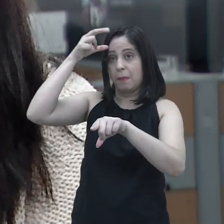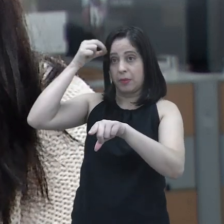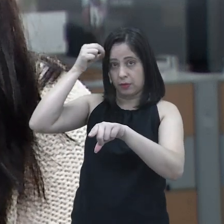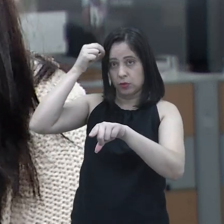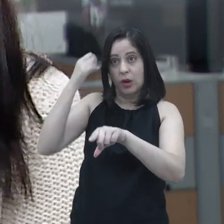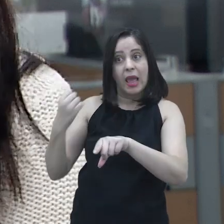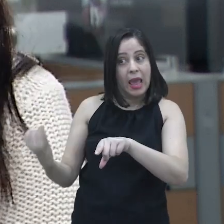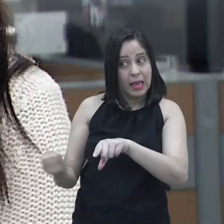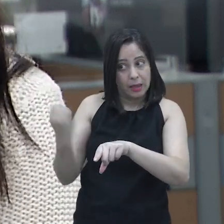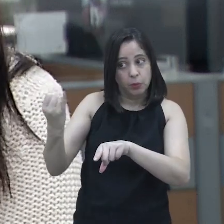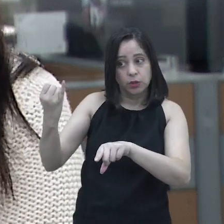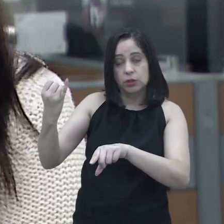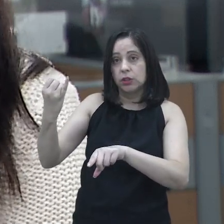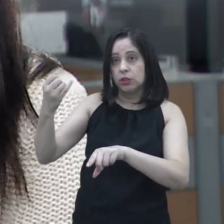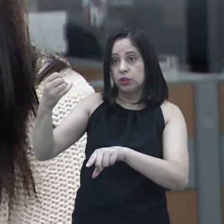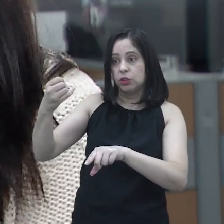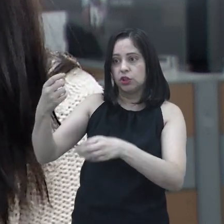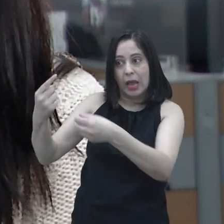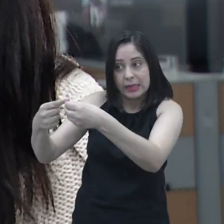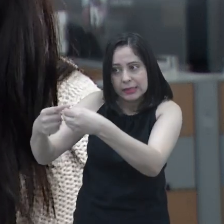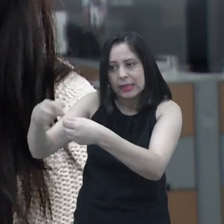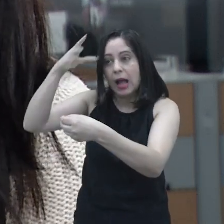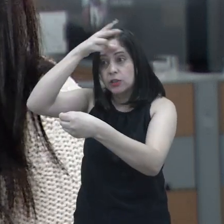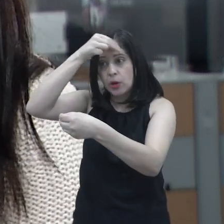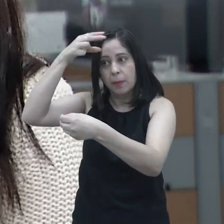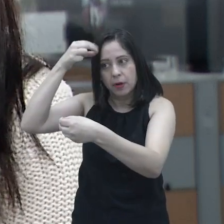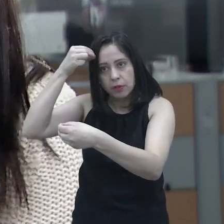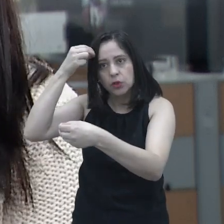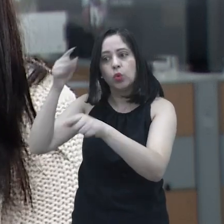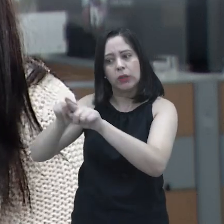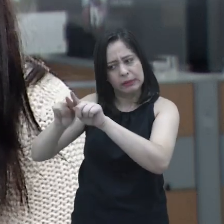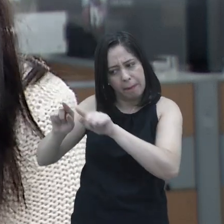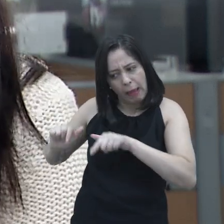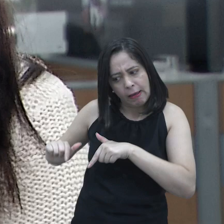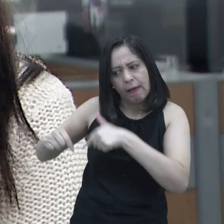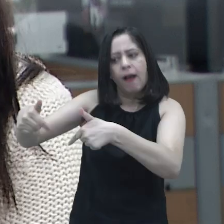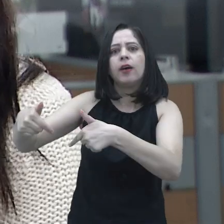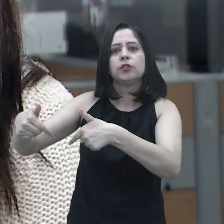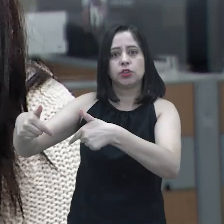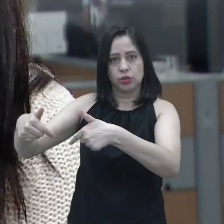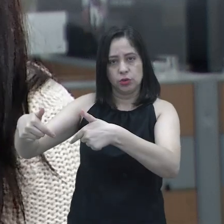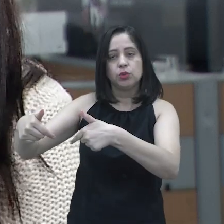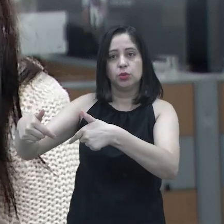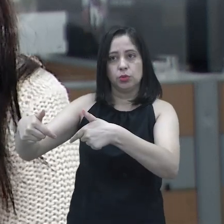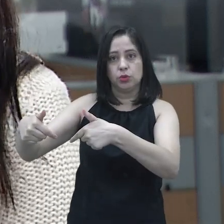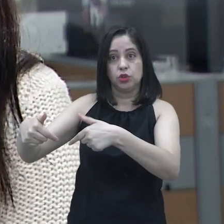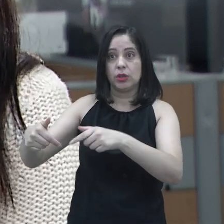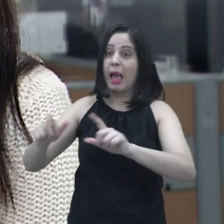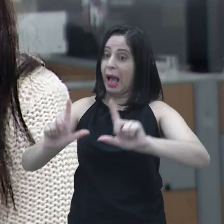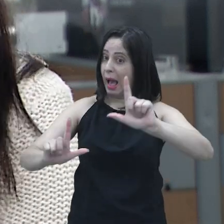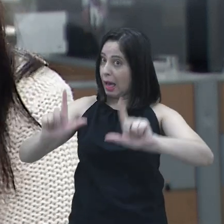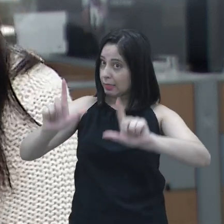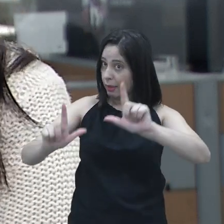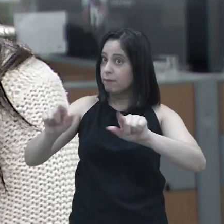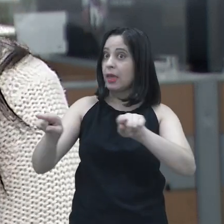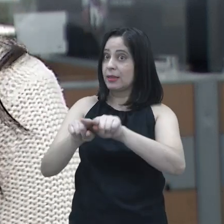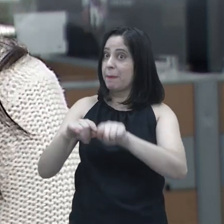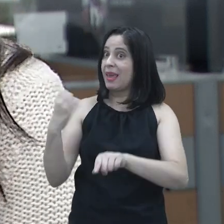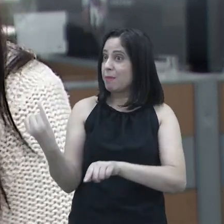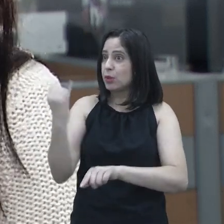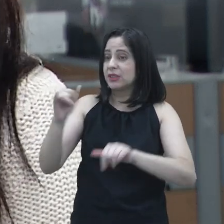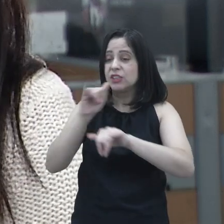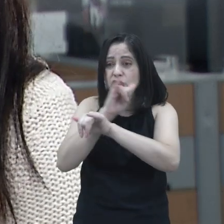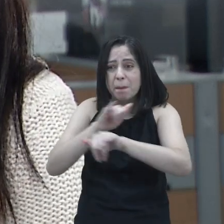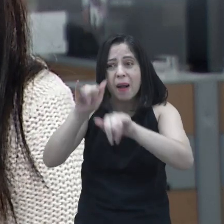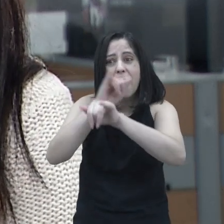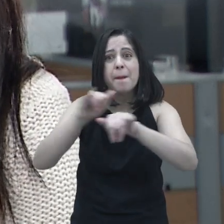com o município. Então é importante que o município também tenha ciência e desenvolva suas atividades, né, os estados, a própria